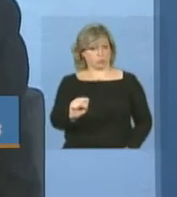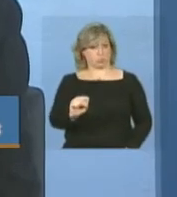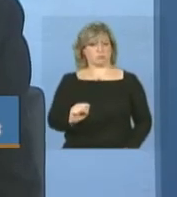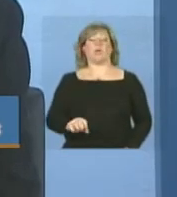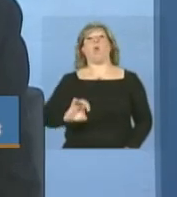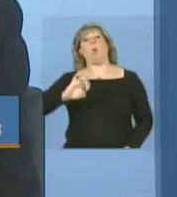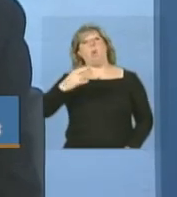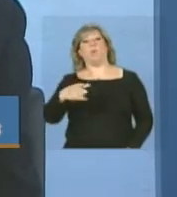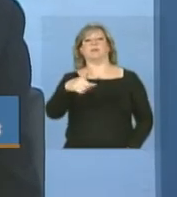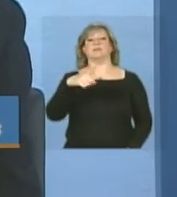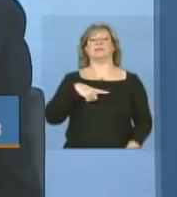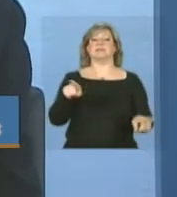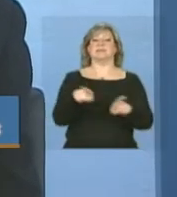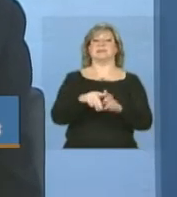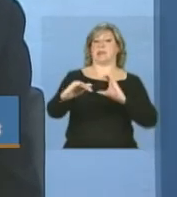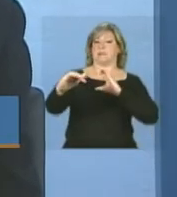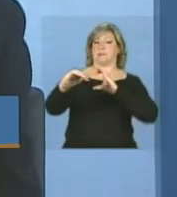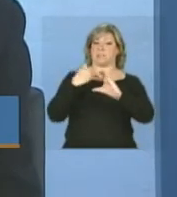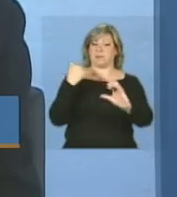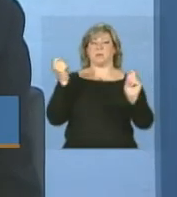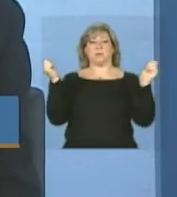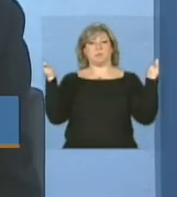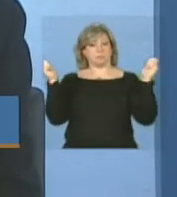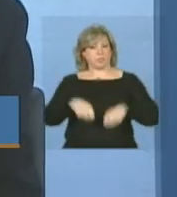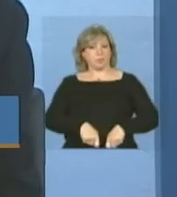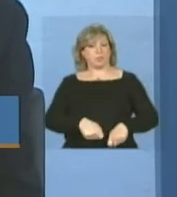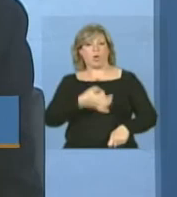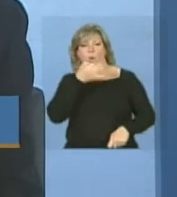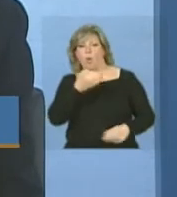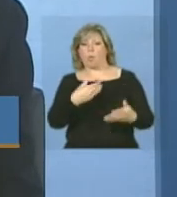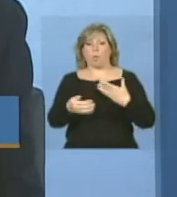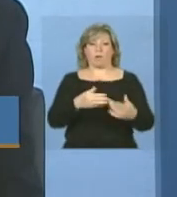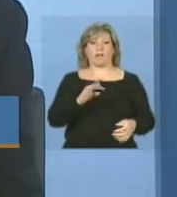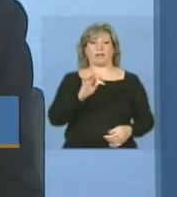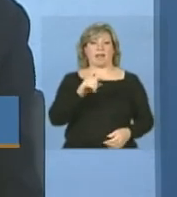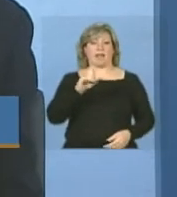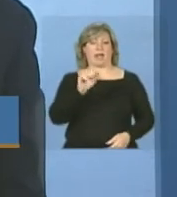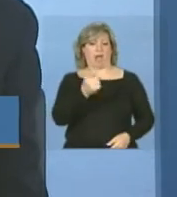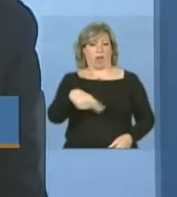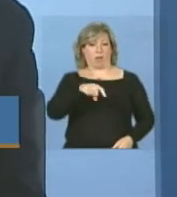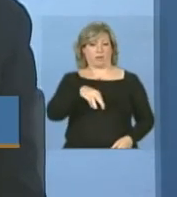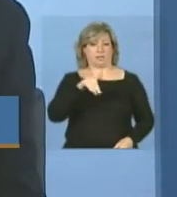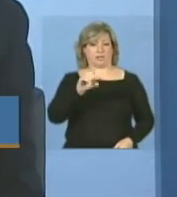5867-5868. Ou então, é só mandar a sua mensagem para